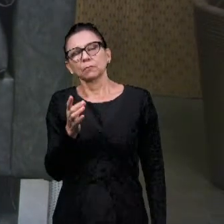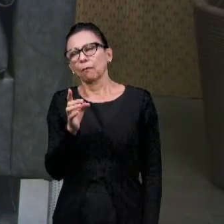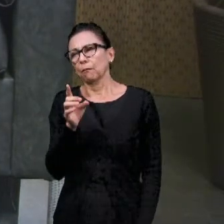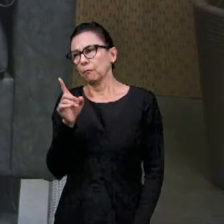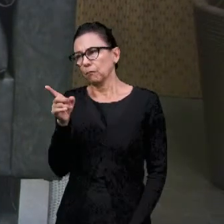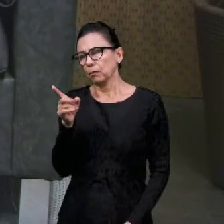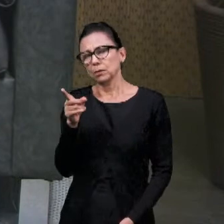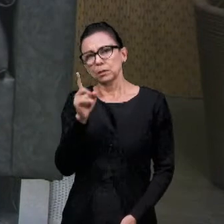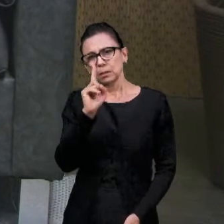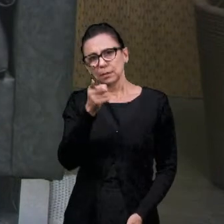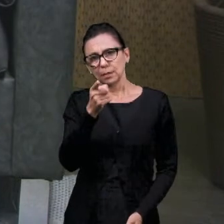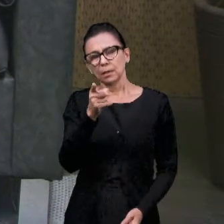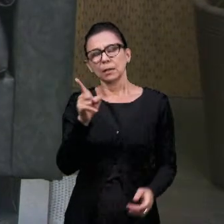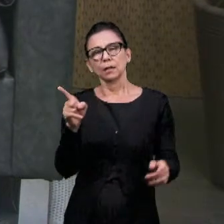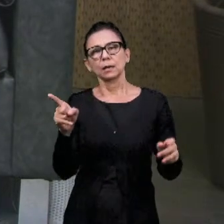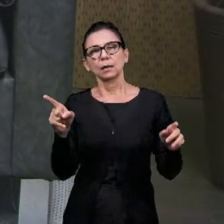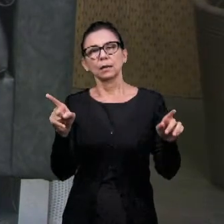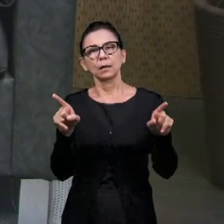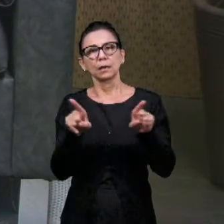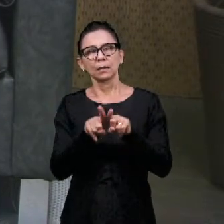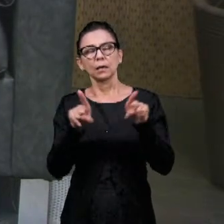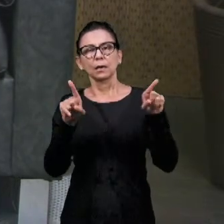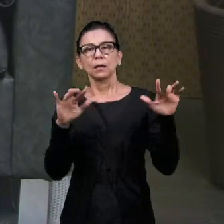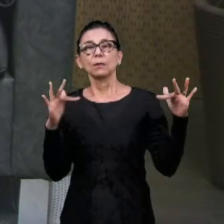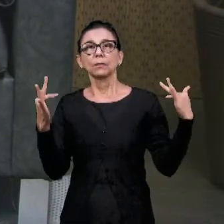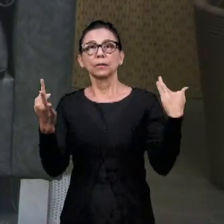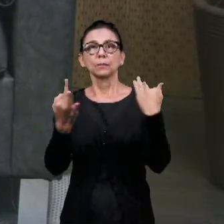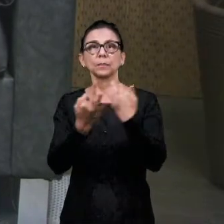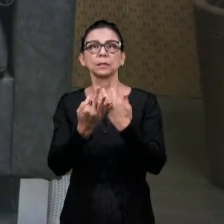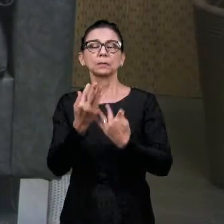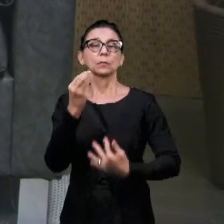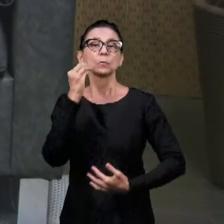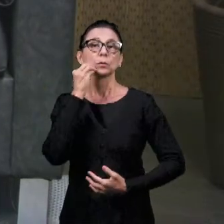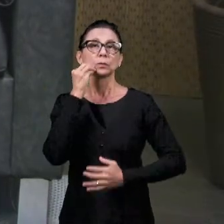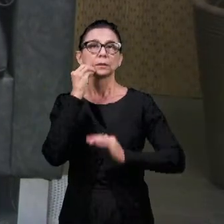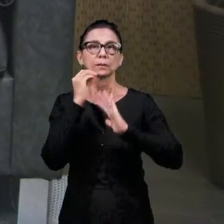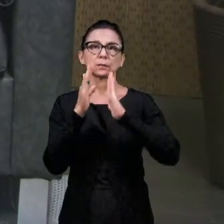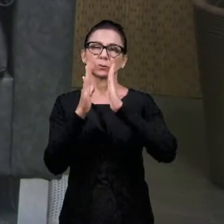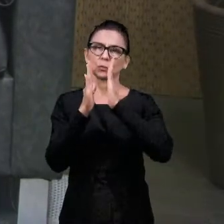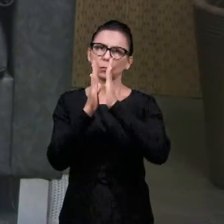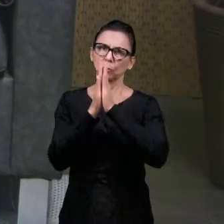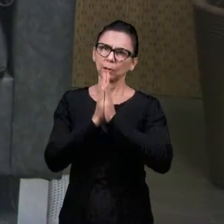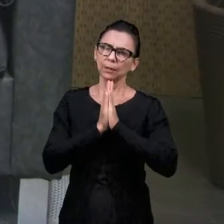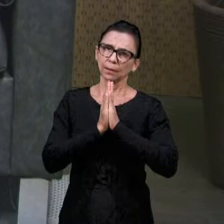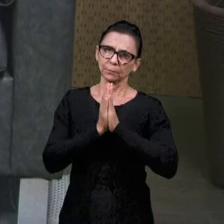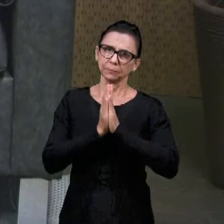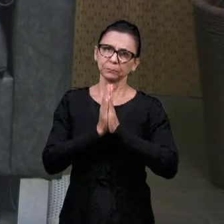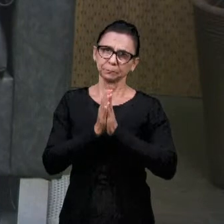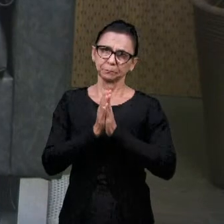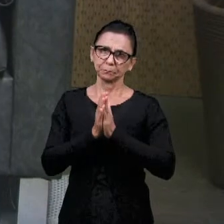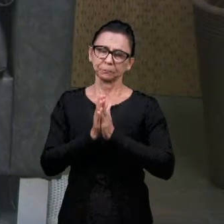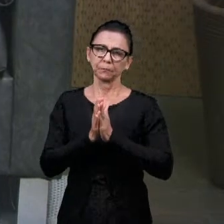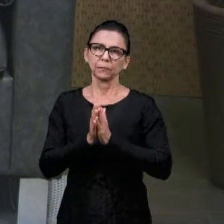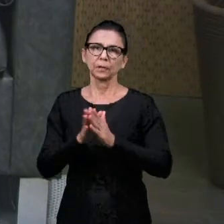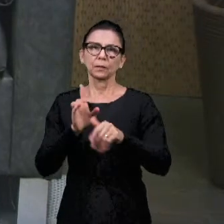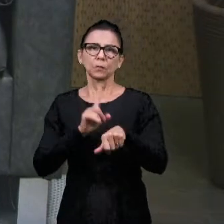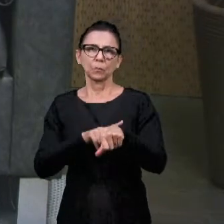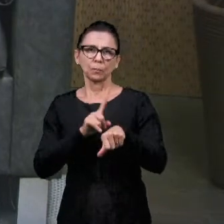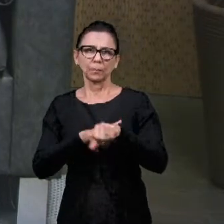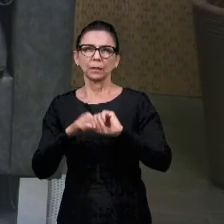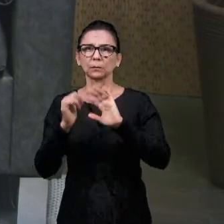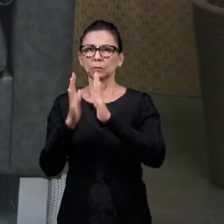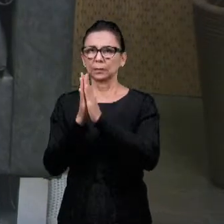sua família, vão ter a oportunidade de orar. Há um período do culto, que é um período de oração no